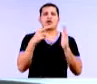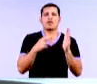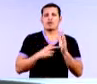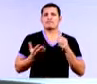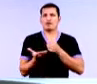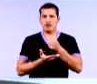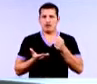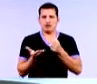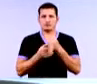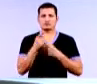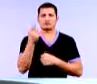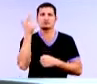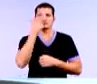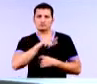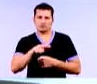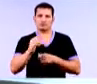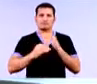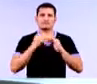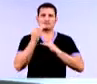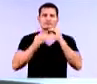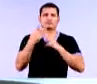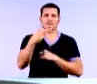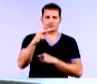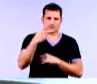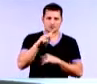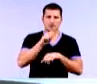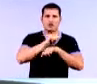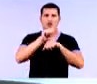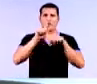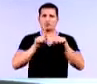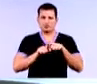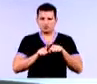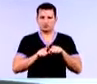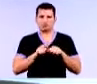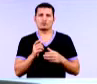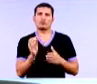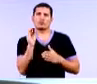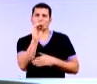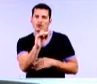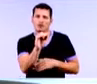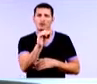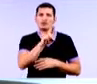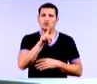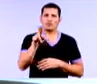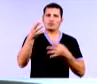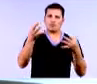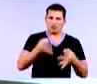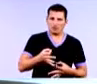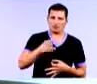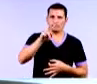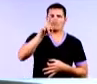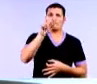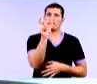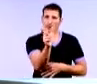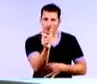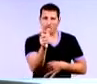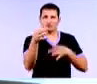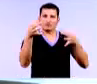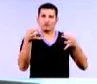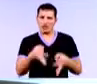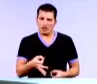consiga desenvolver seus algoritmos de maneira a colocar o nome correto, usar as variáveis de forma correta,